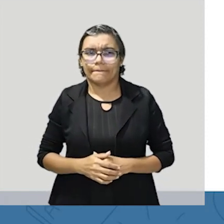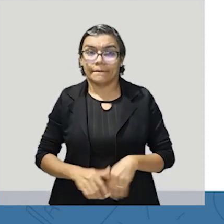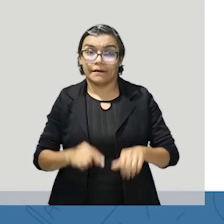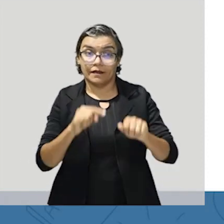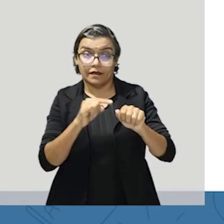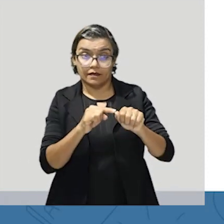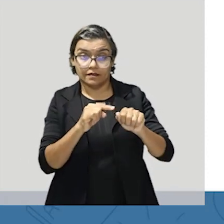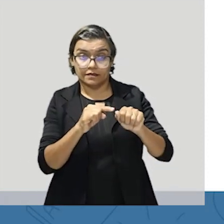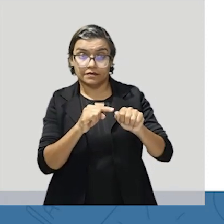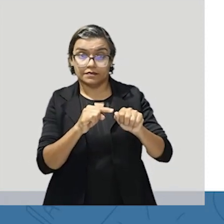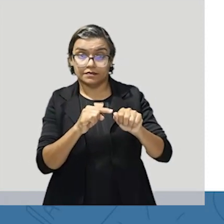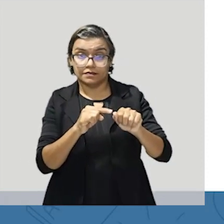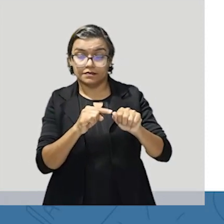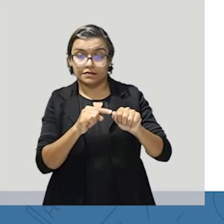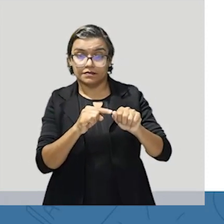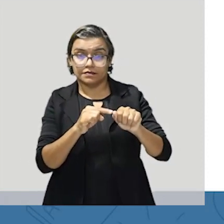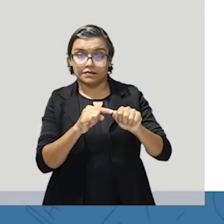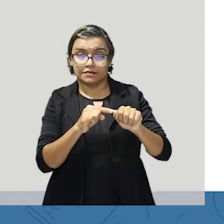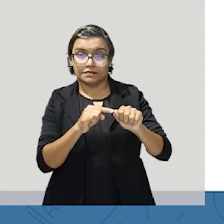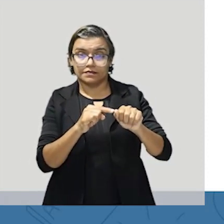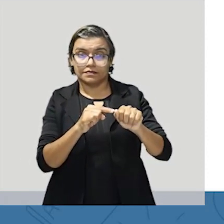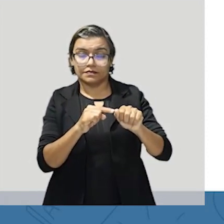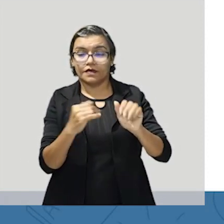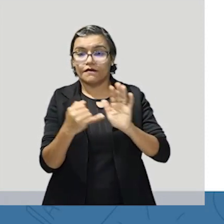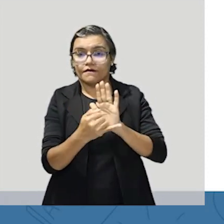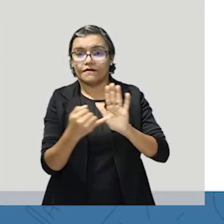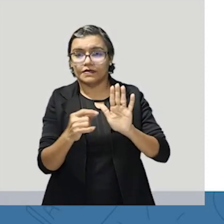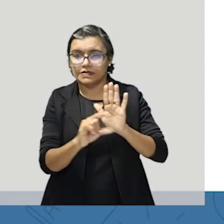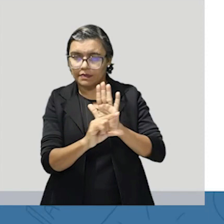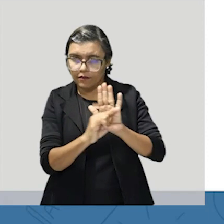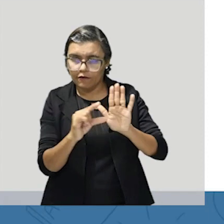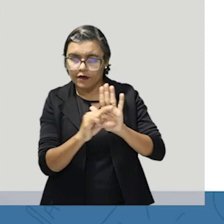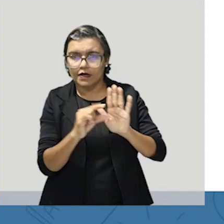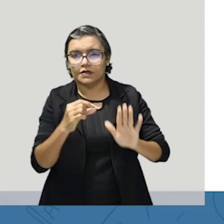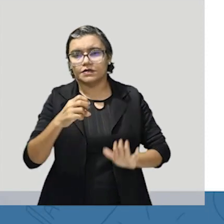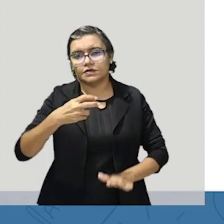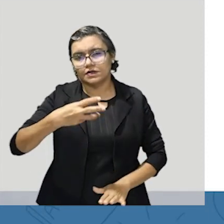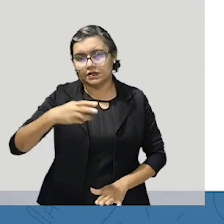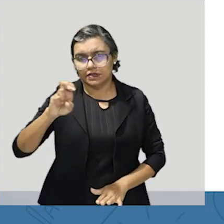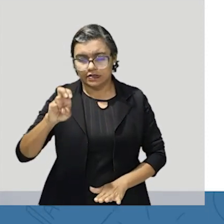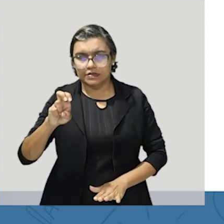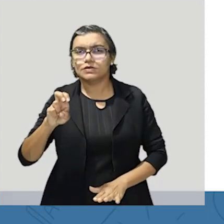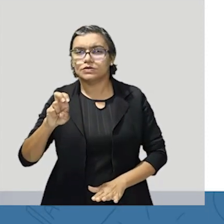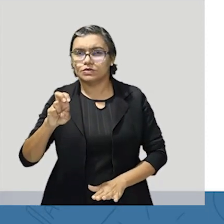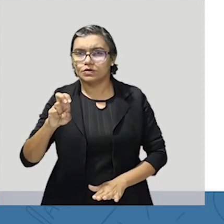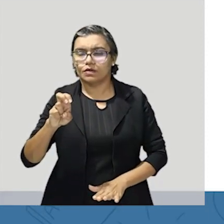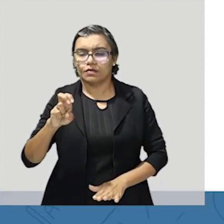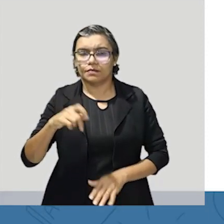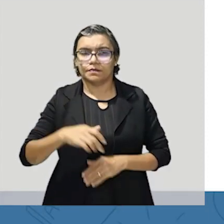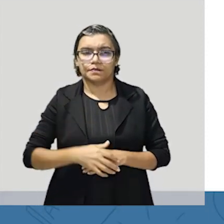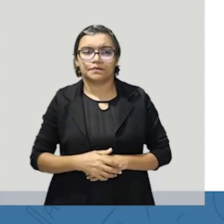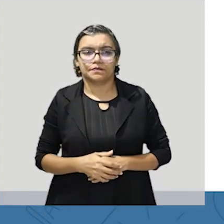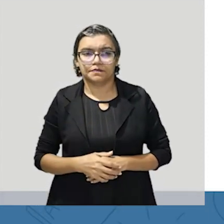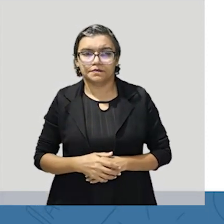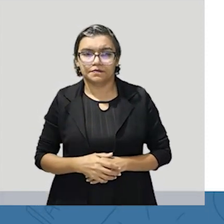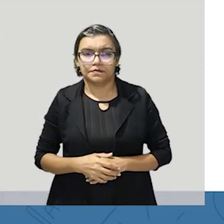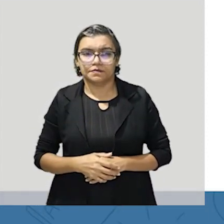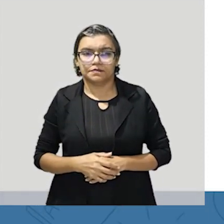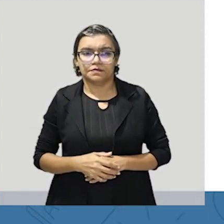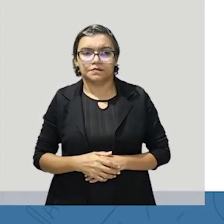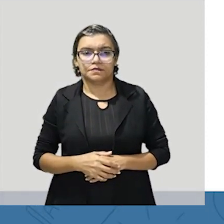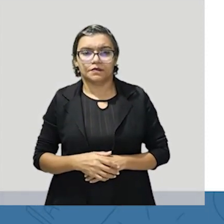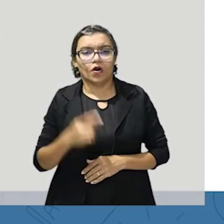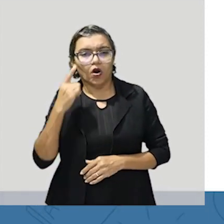quando eu estiver mais triste do verso 35 tomarei banho de mar deve ser fácil demais né aqui eu não sou